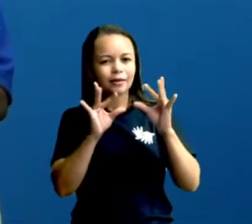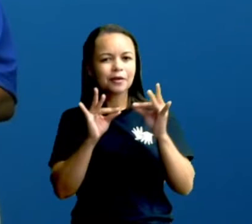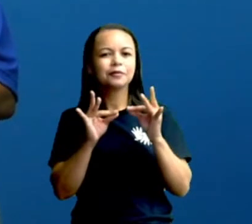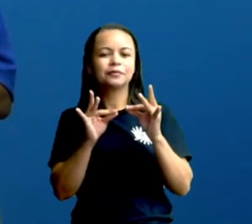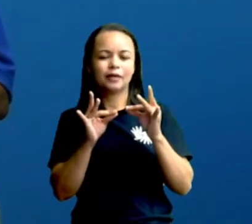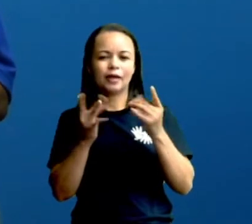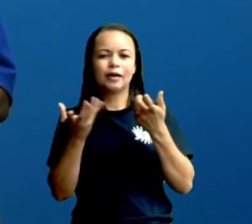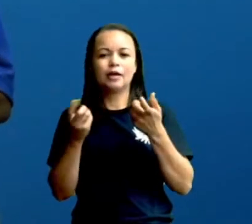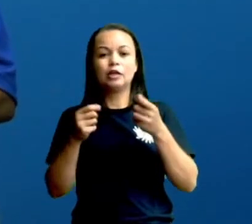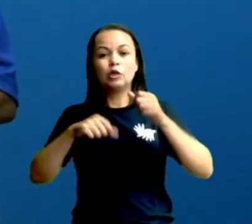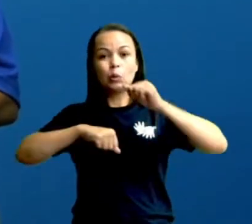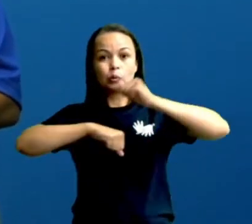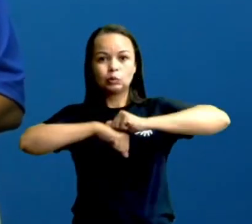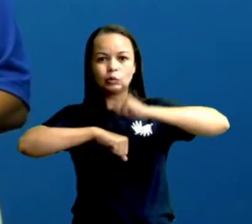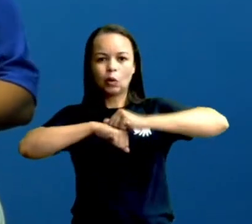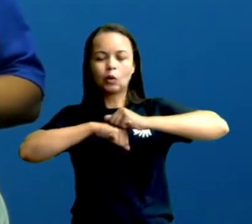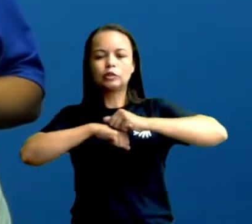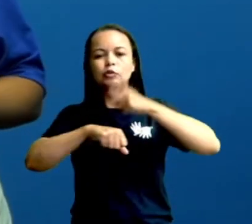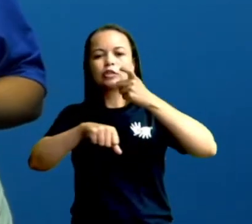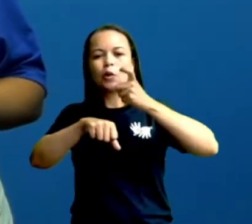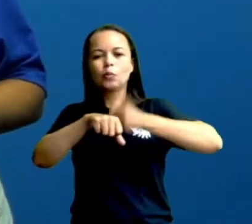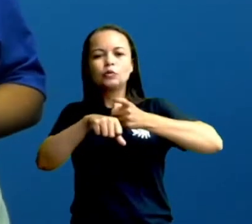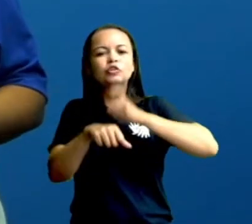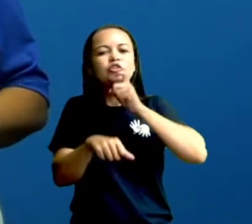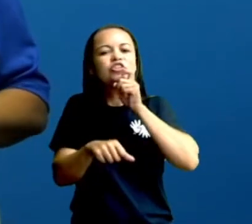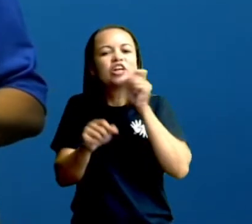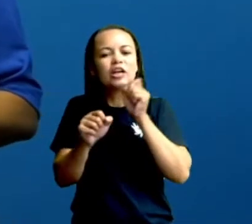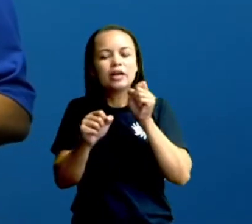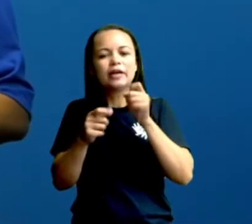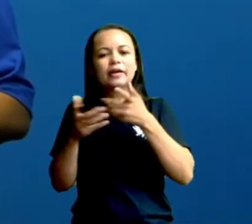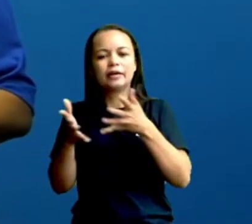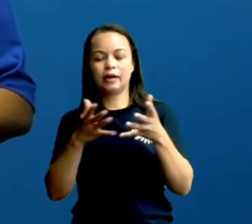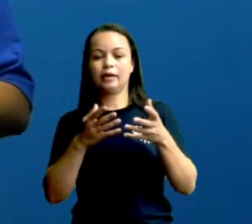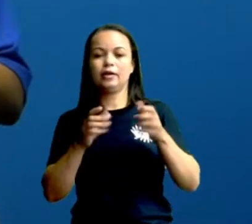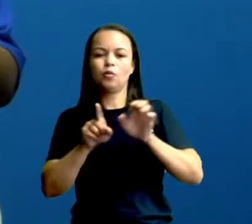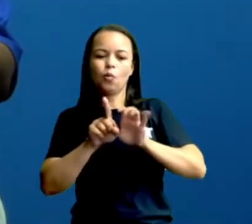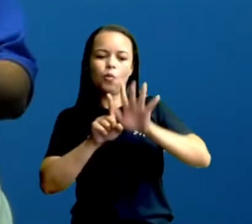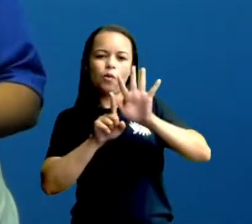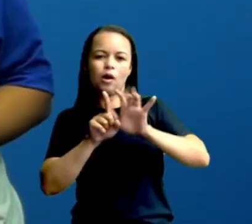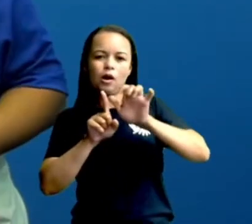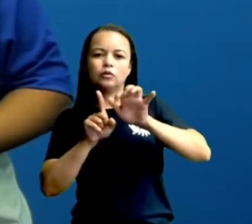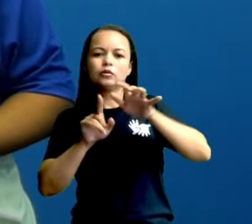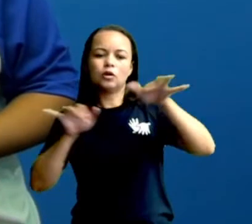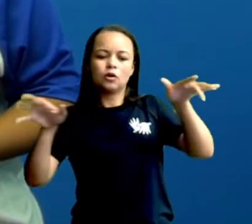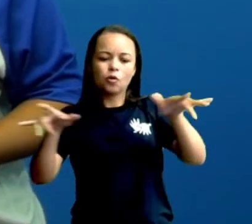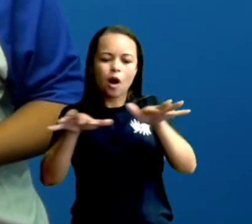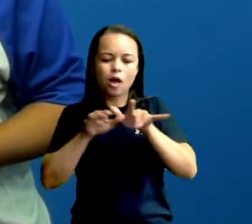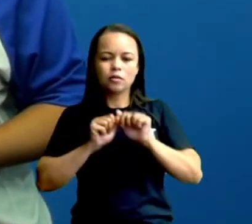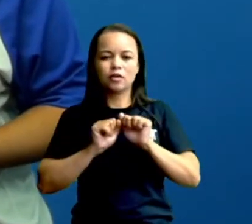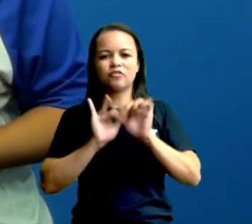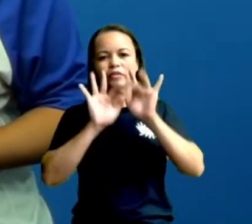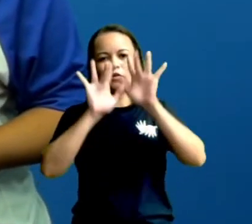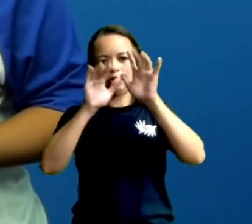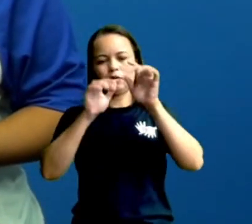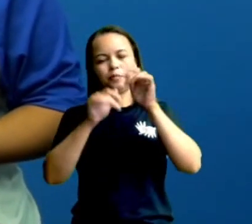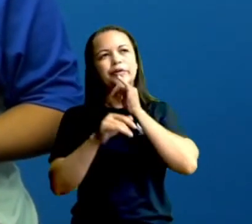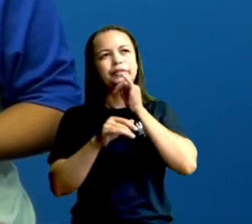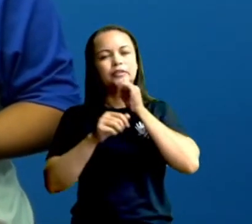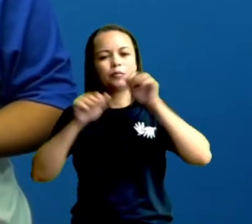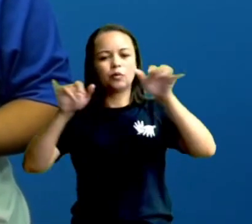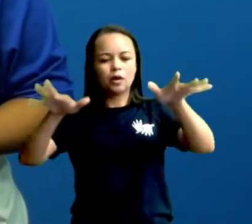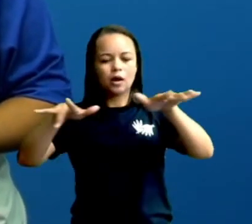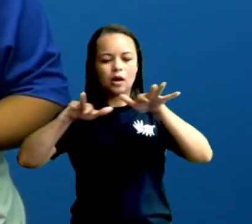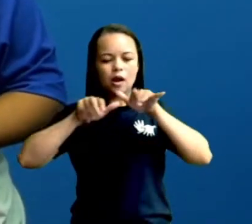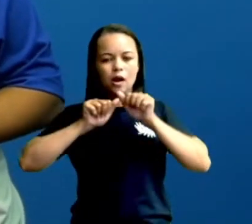as geleiras, que a gente pode ver. E o estado gasoso, quando ela evapora, por exemplo, para fazer a chuva, tá certo? A água